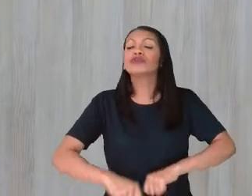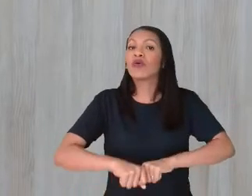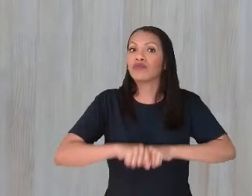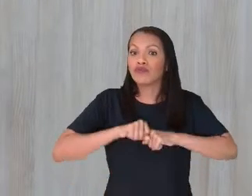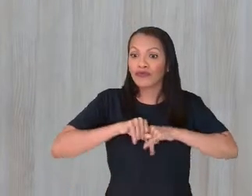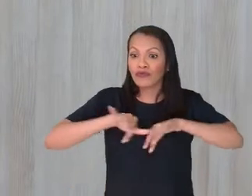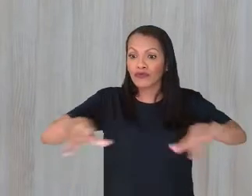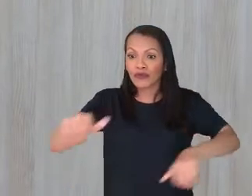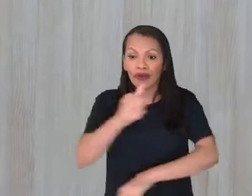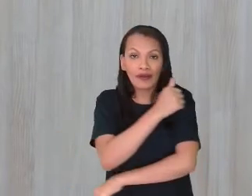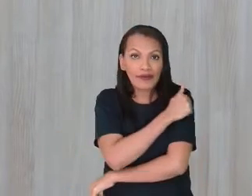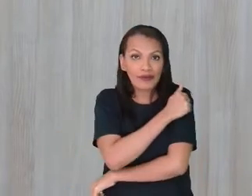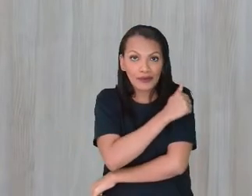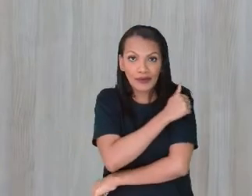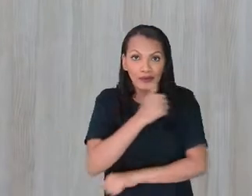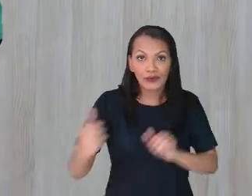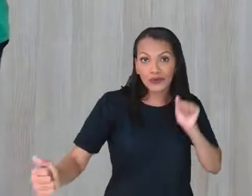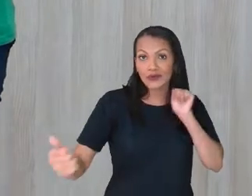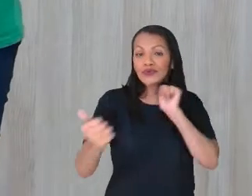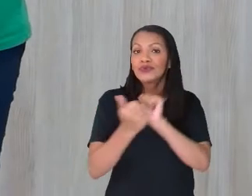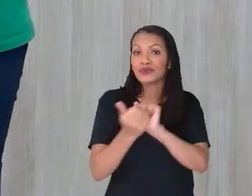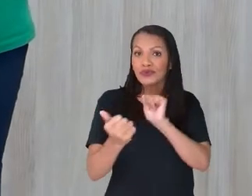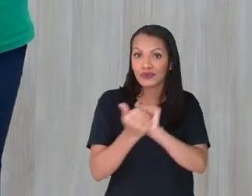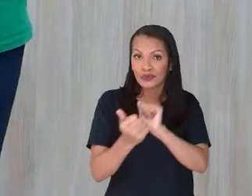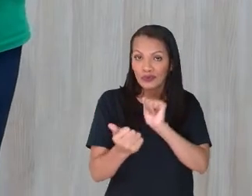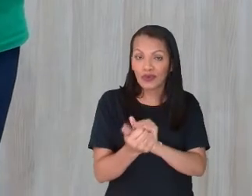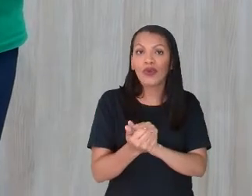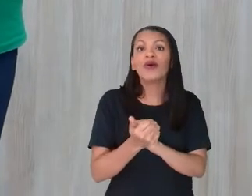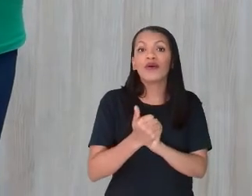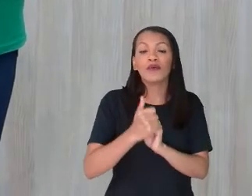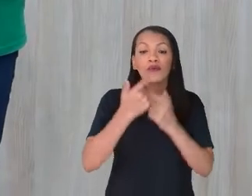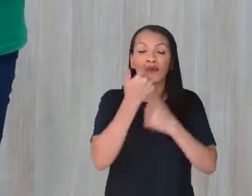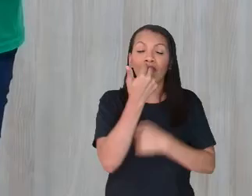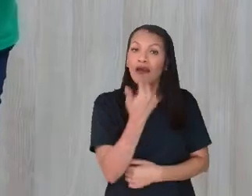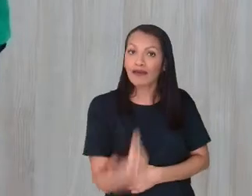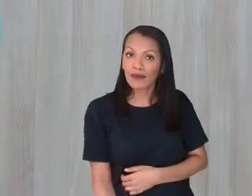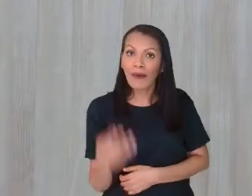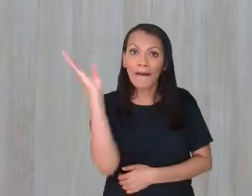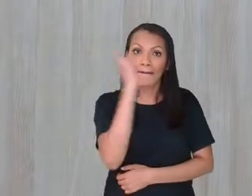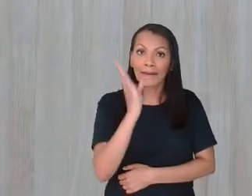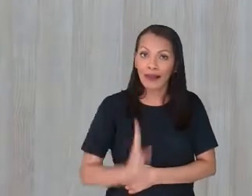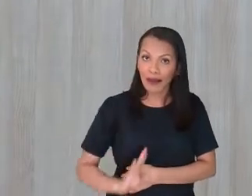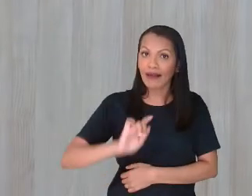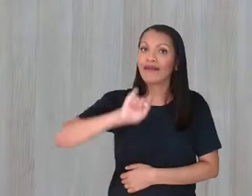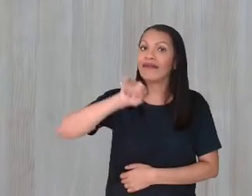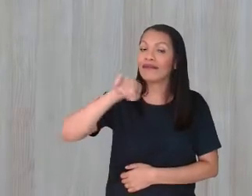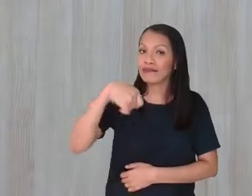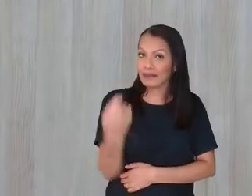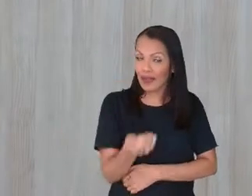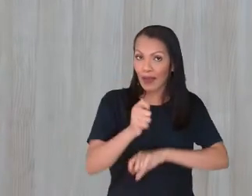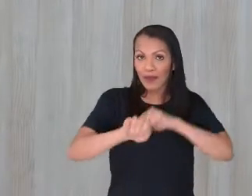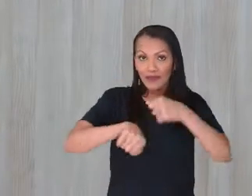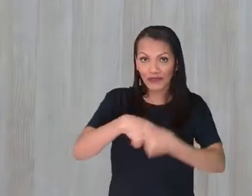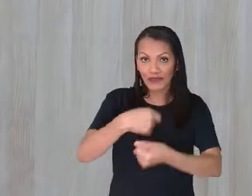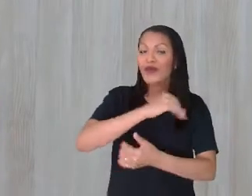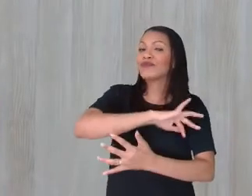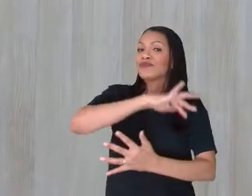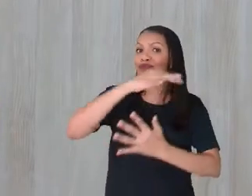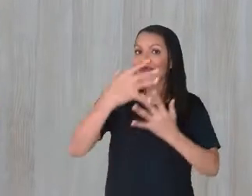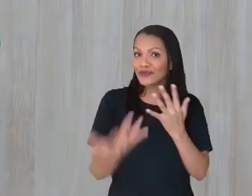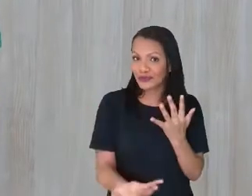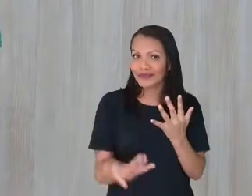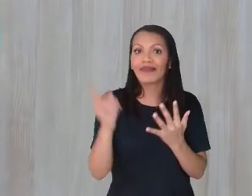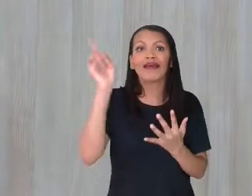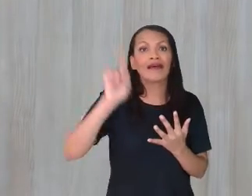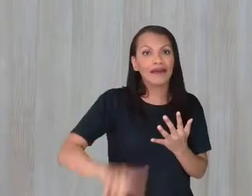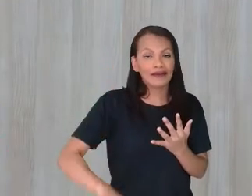de alunos, nós contamos com a língua brasileira de sinais para que a gente possa, né, chegar a todos. E